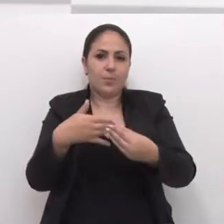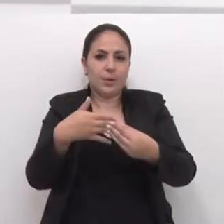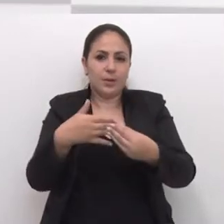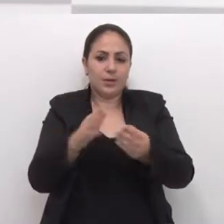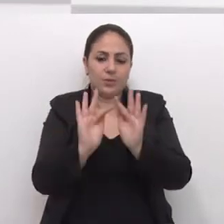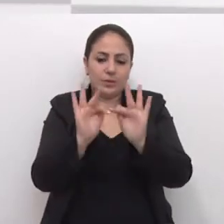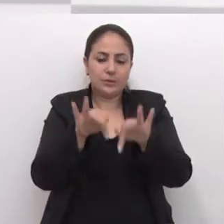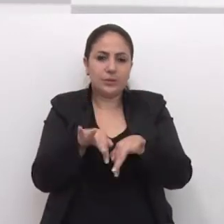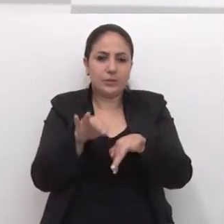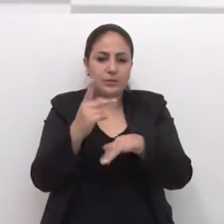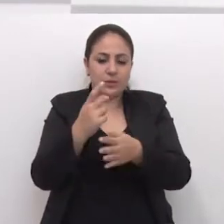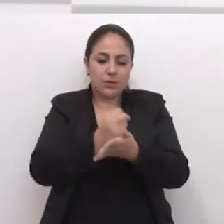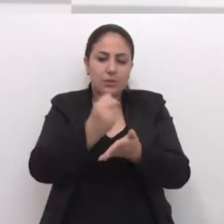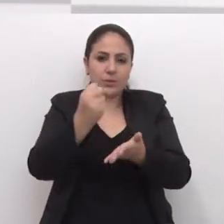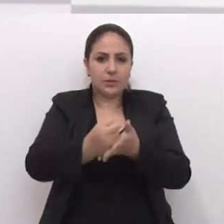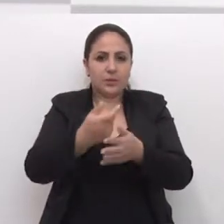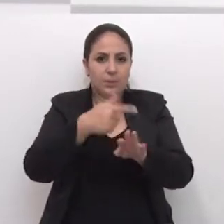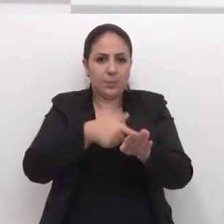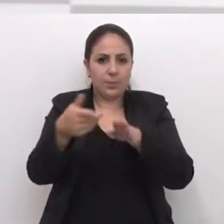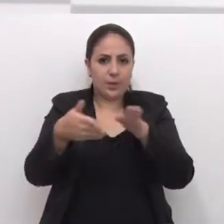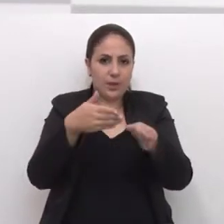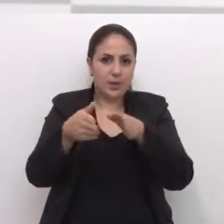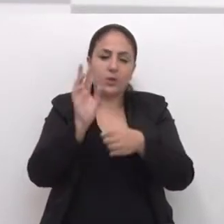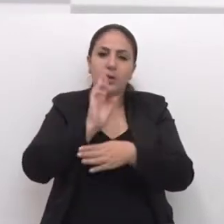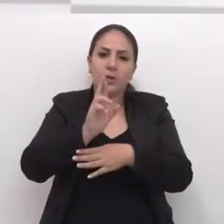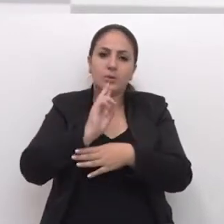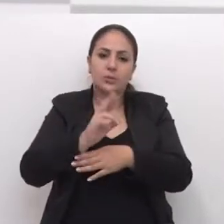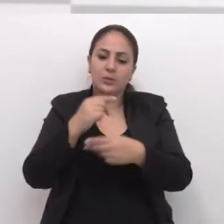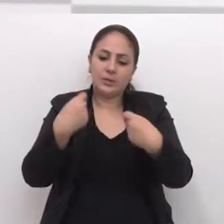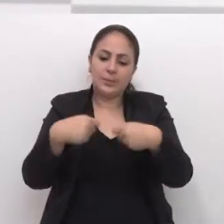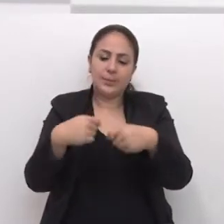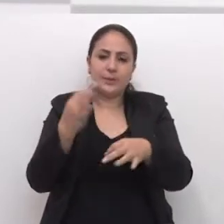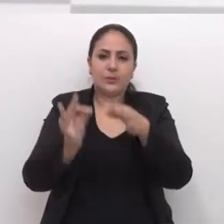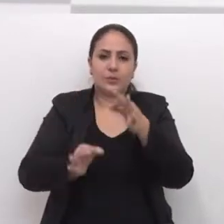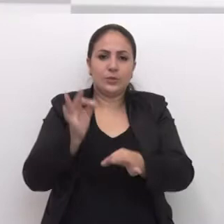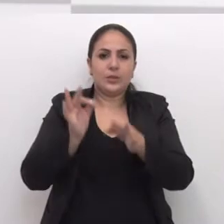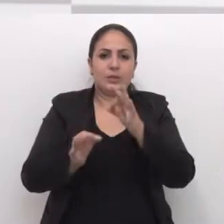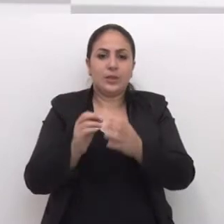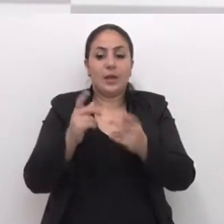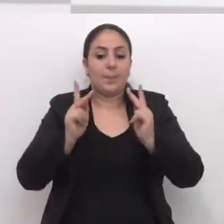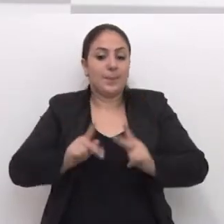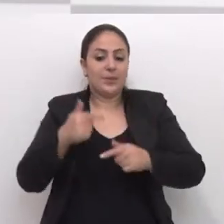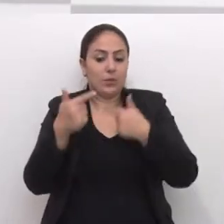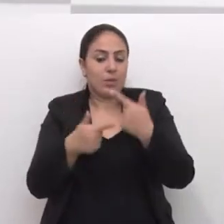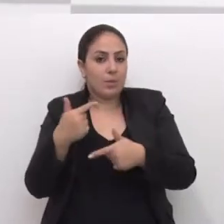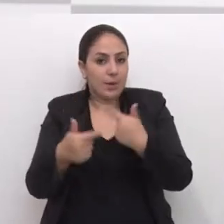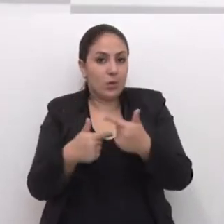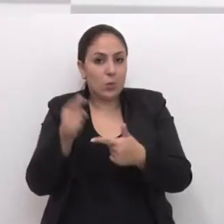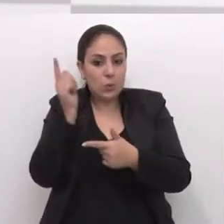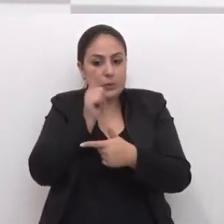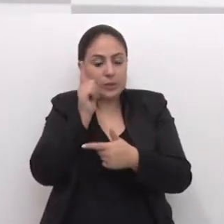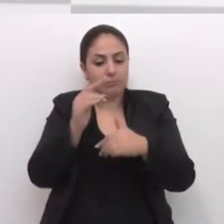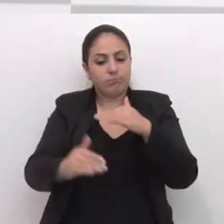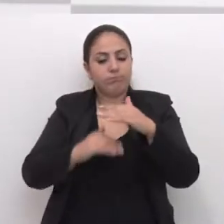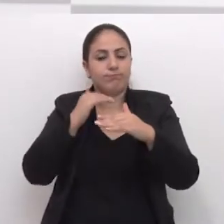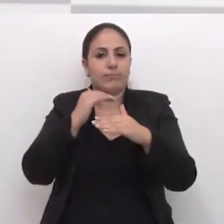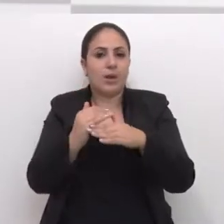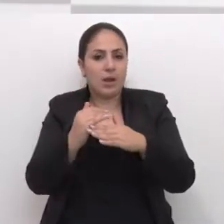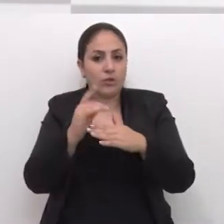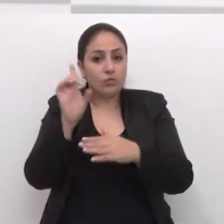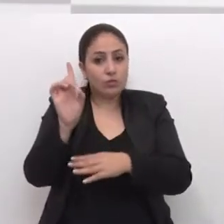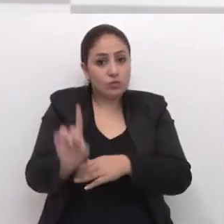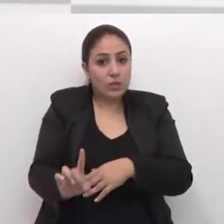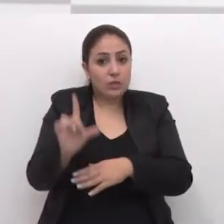acompanha o encerramento desses contratos, desses períodos que resultam em demandas judiciais, onde os trabalhadores vão alcançar os seus